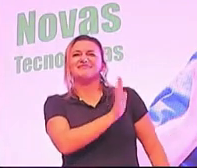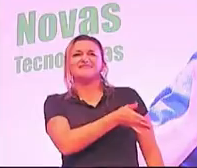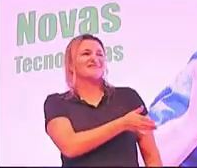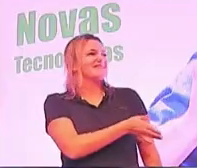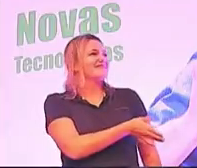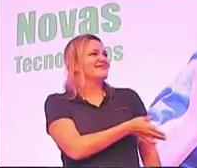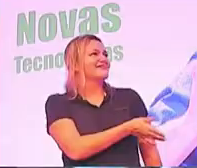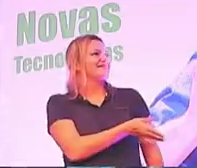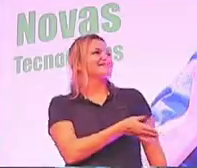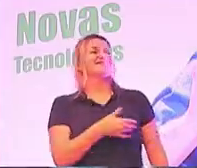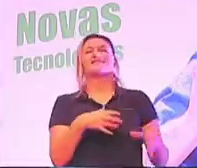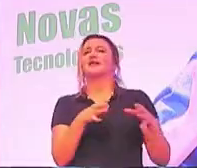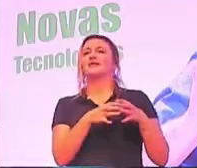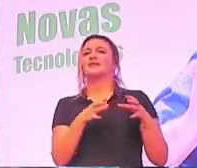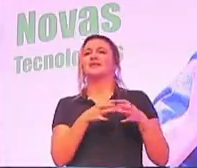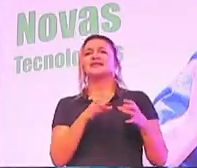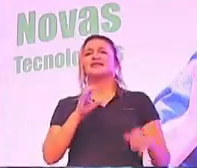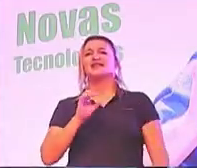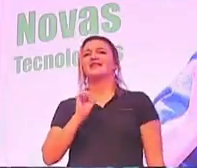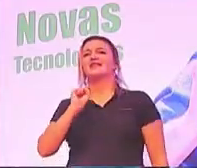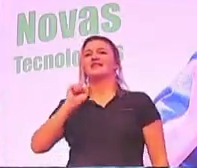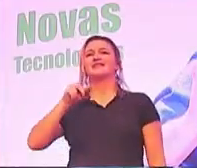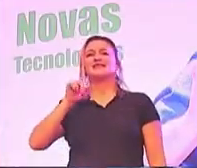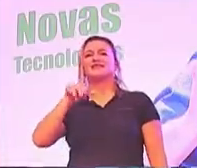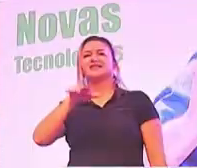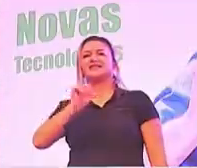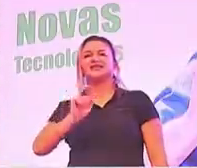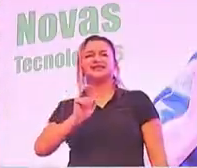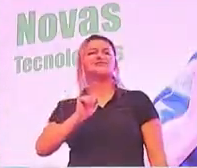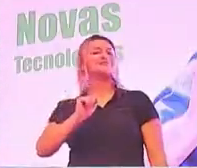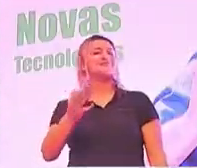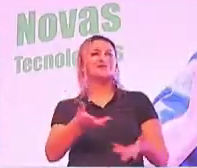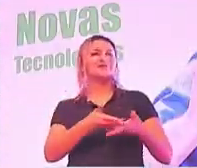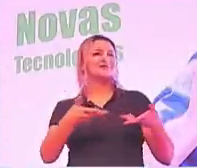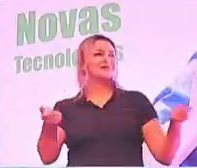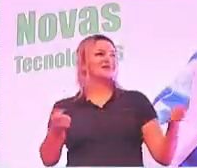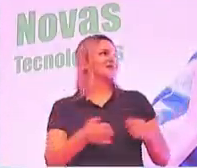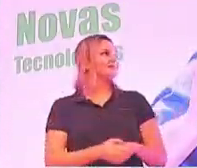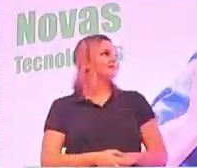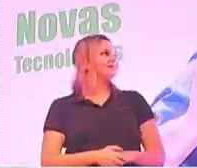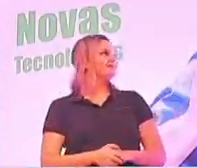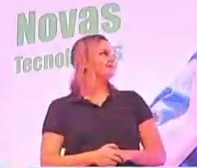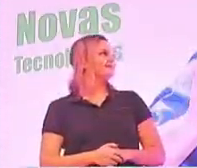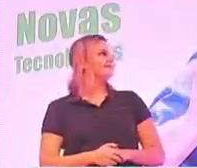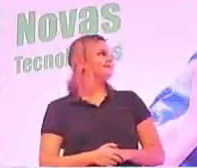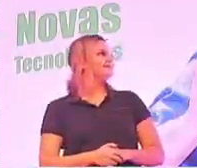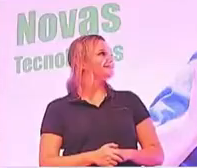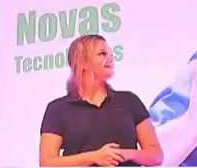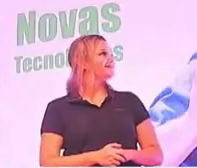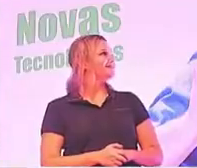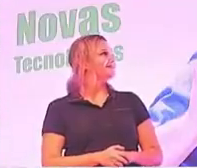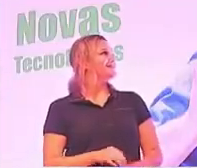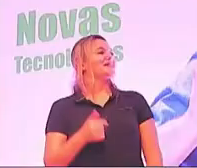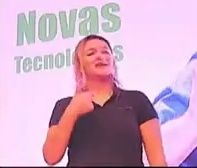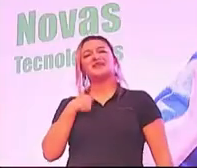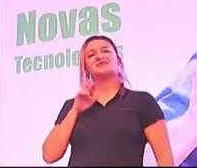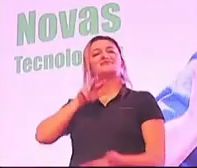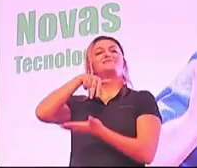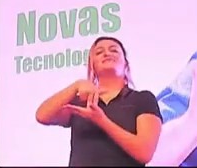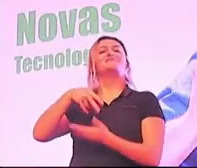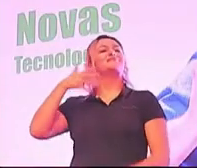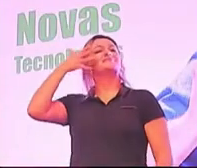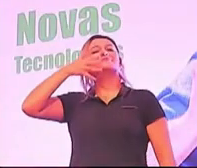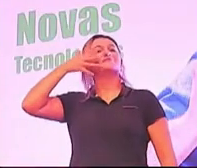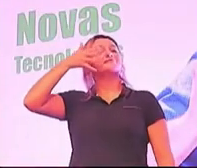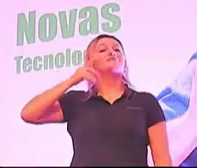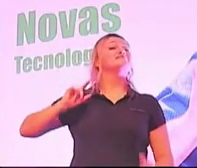Banda Inspira. Vocês são muito bons, virei fã dele já. Valeu. Pessoal, eu vim falar aqui para vocês sobre